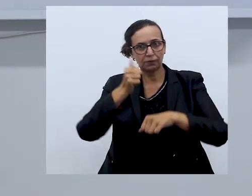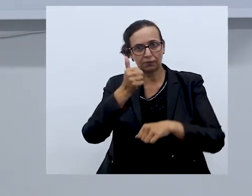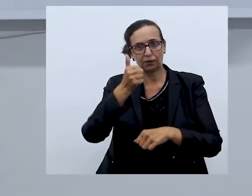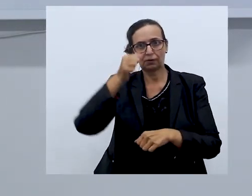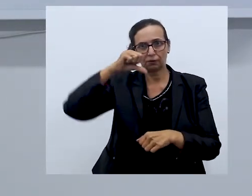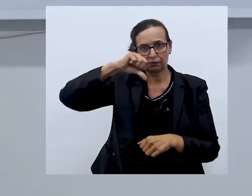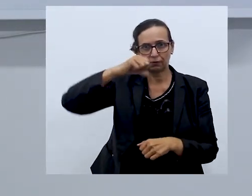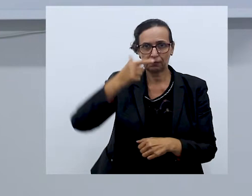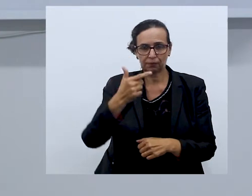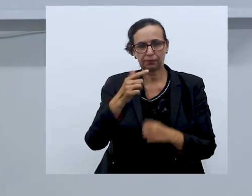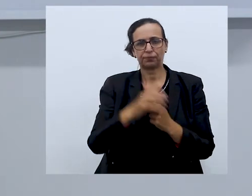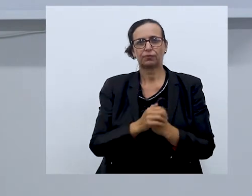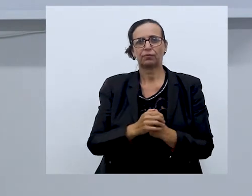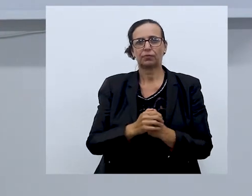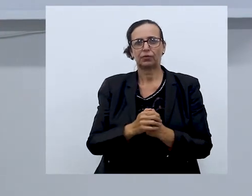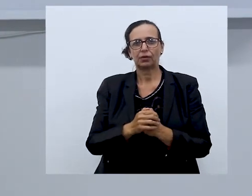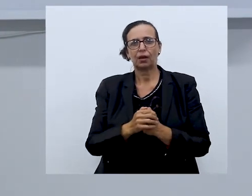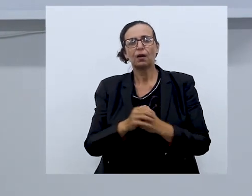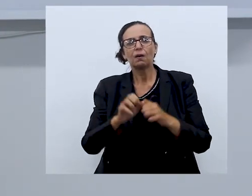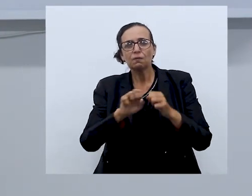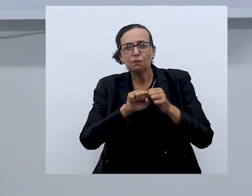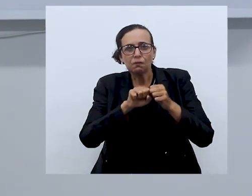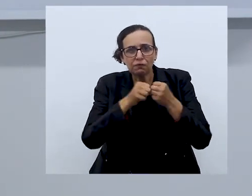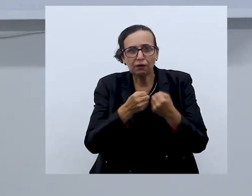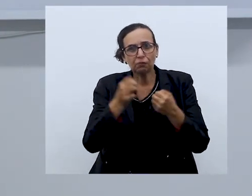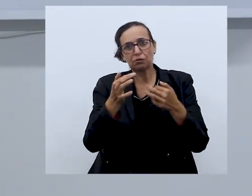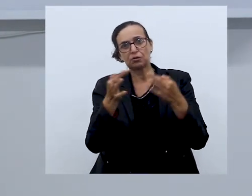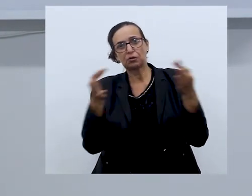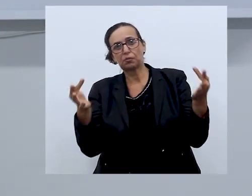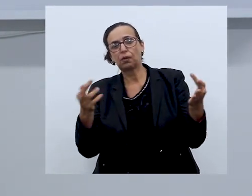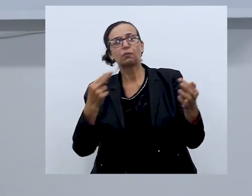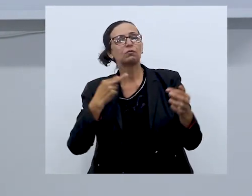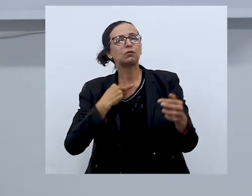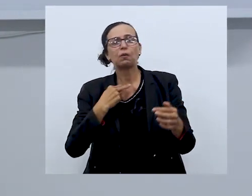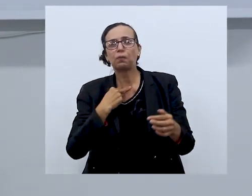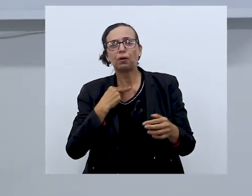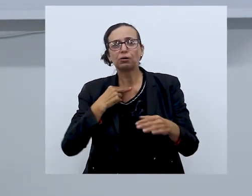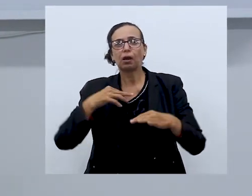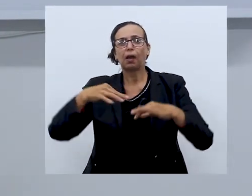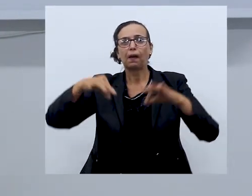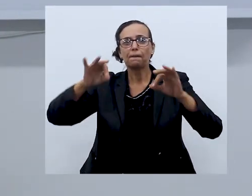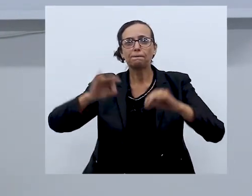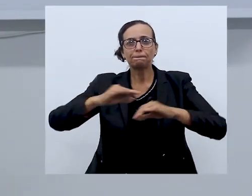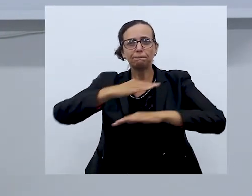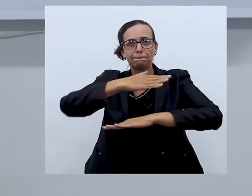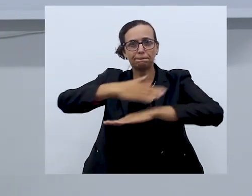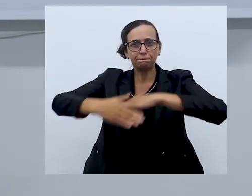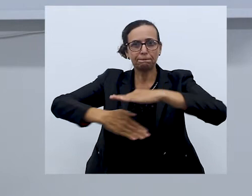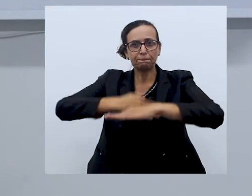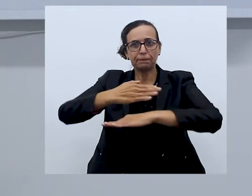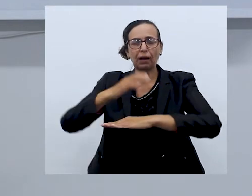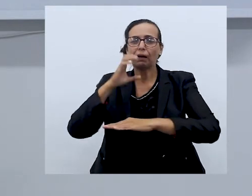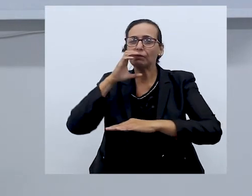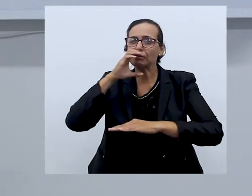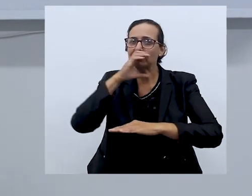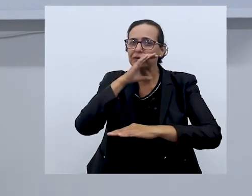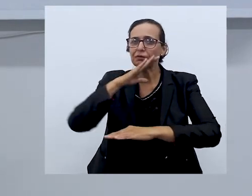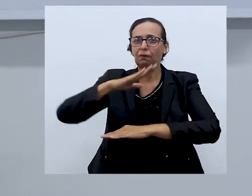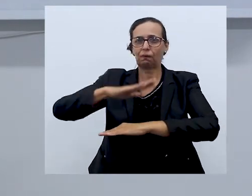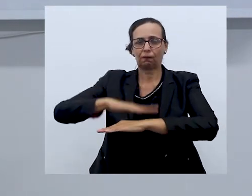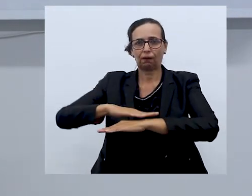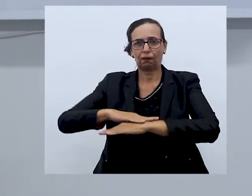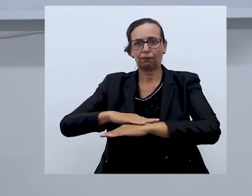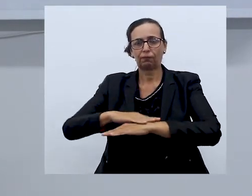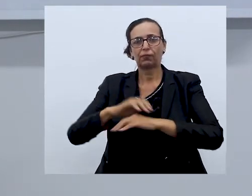comuns. Nunca devemos colocar toalhas quentes no local lesionado, porque isso vai aumentar a temperatura do local e assim pode